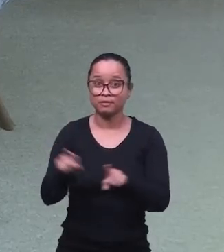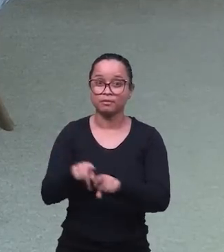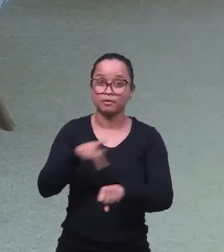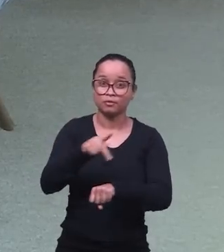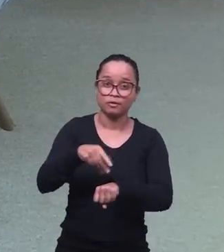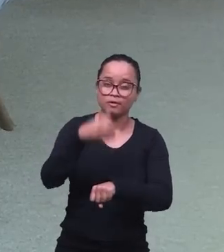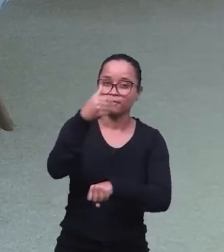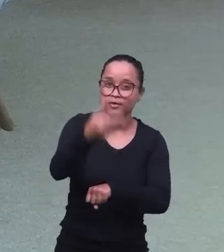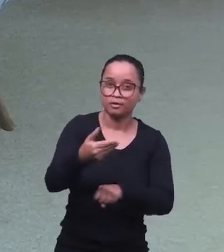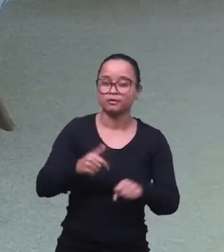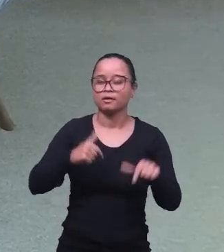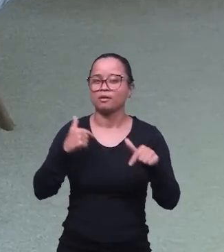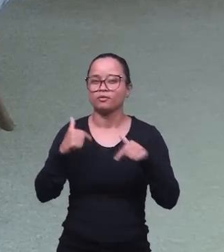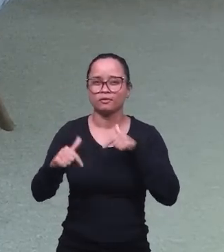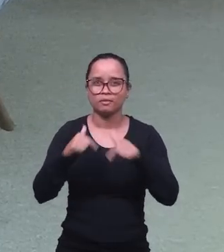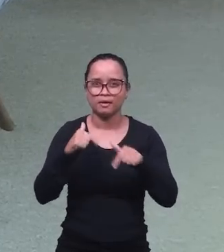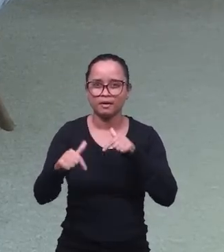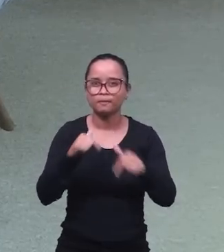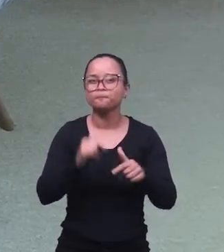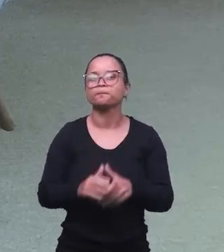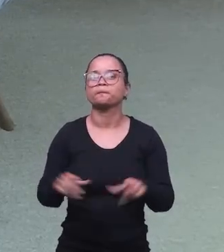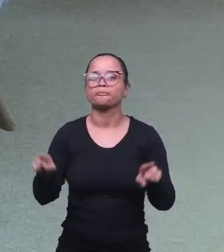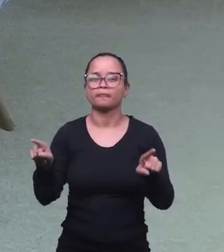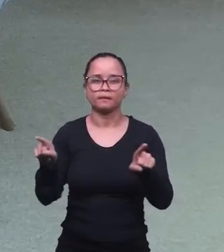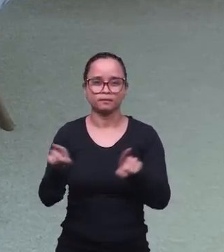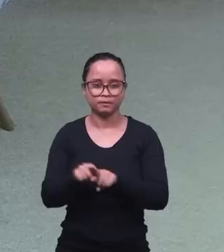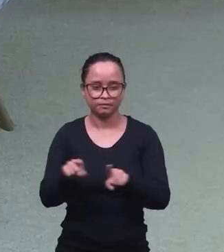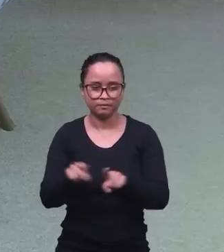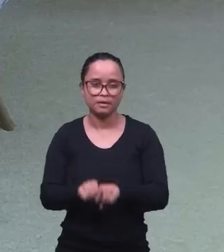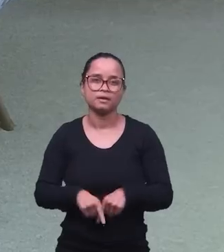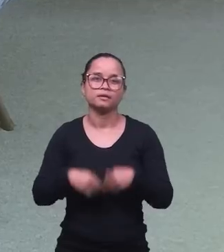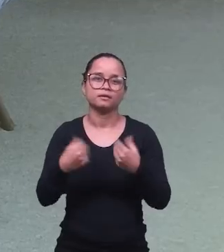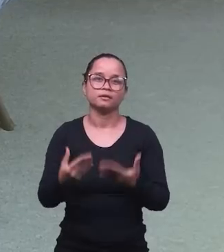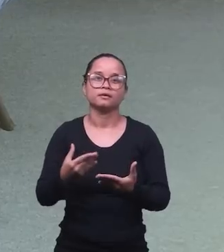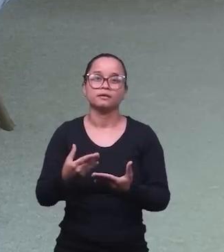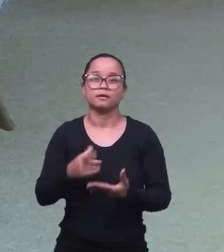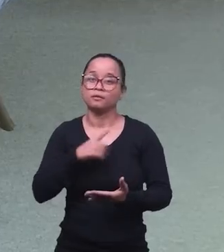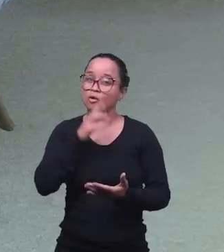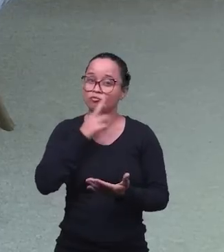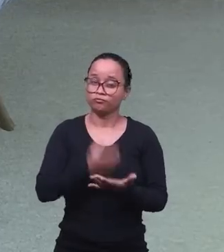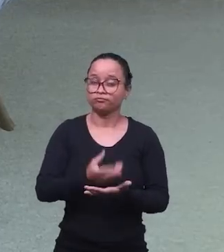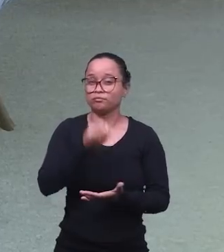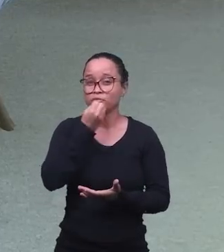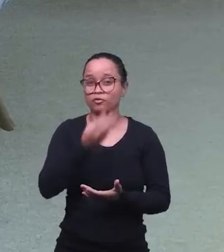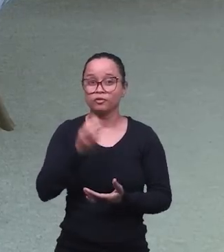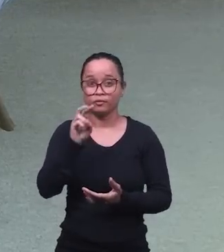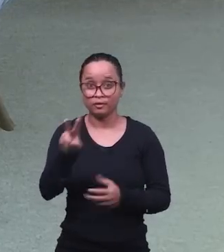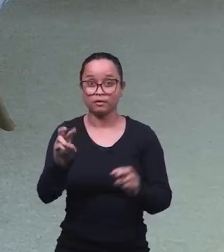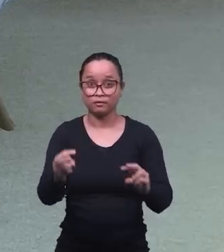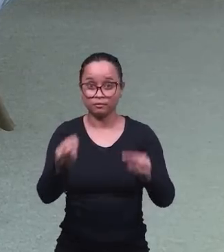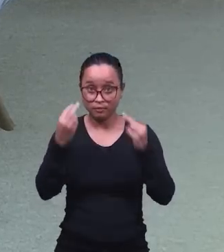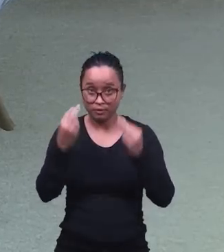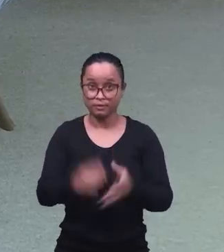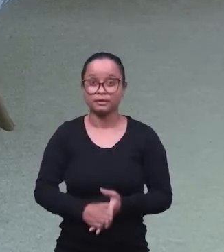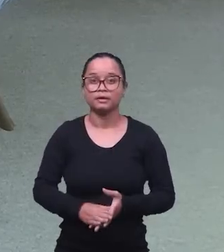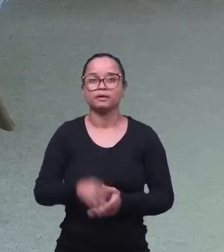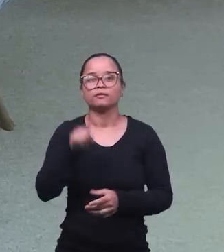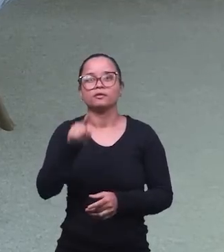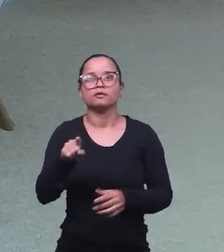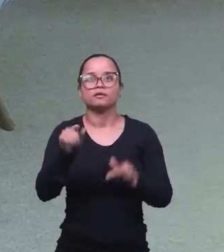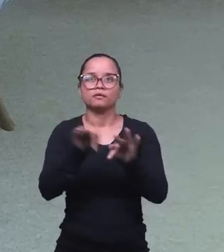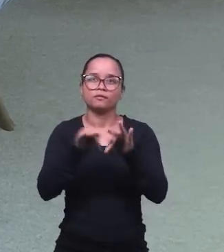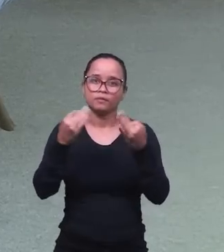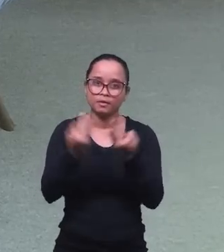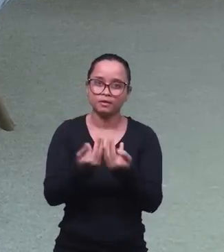do exterior, nesse trabalho. Nós temos colhido frutos. Quero dizer a você, os irmãos que assistem o programa, certamente você,